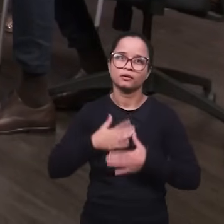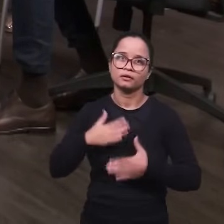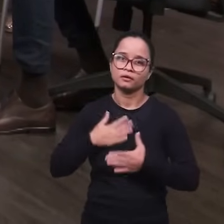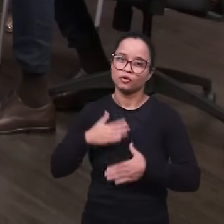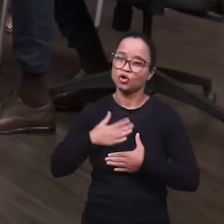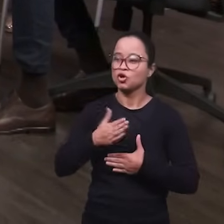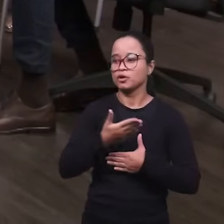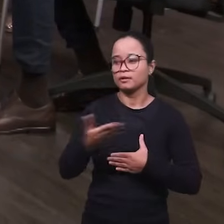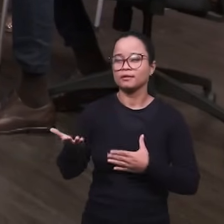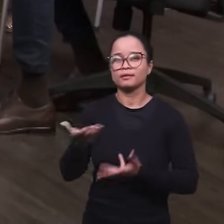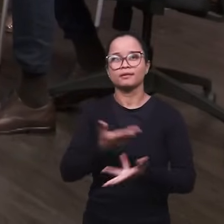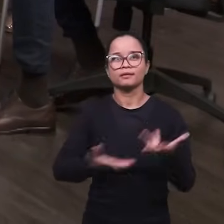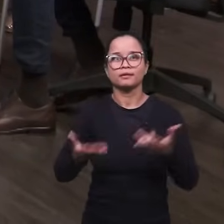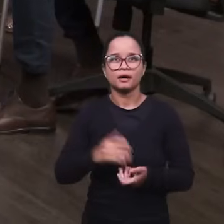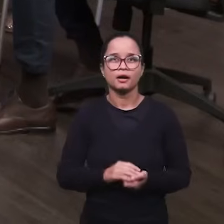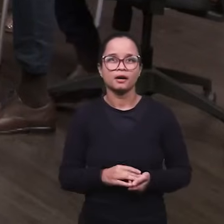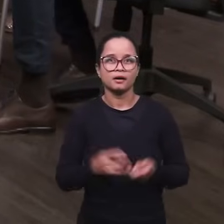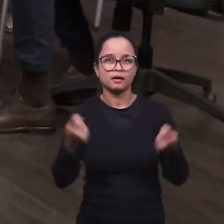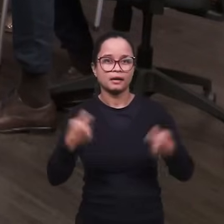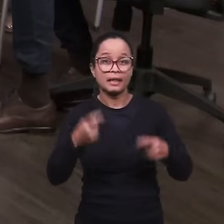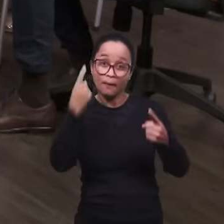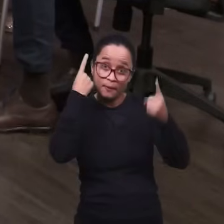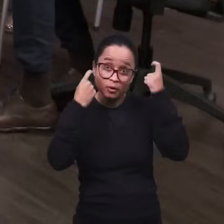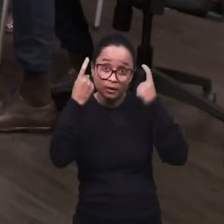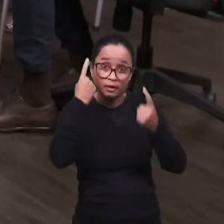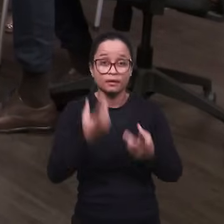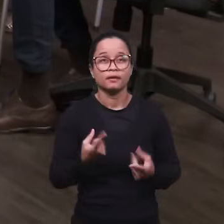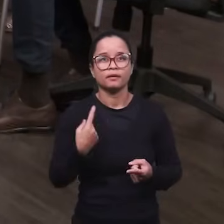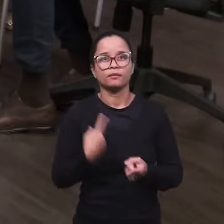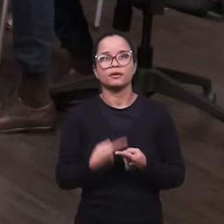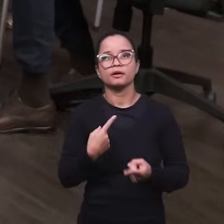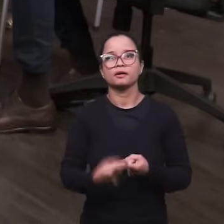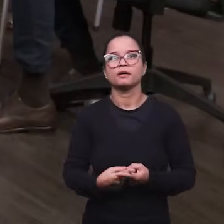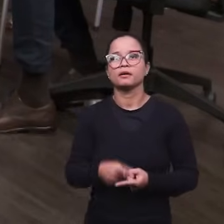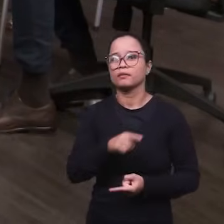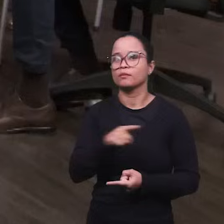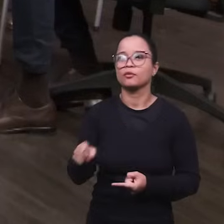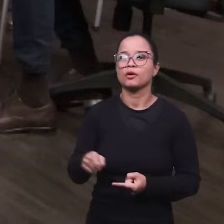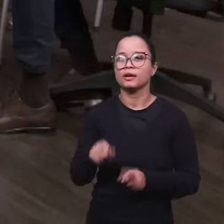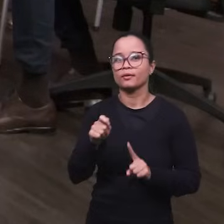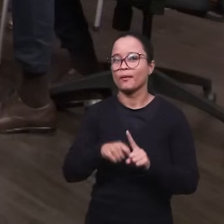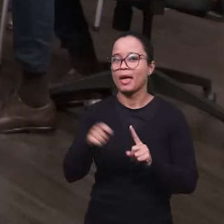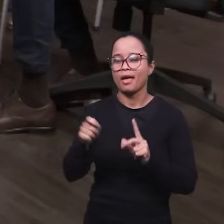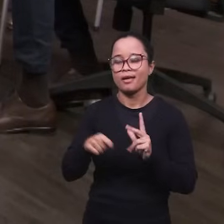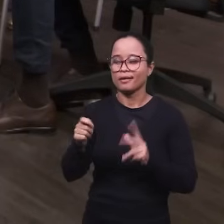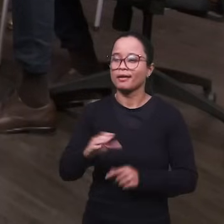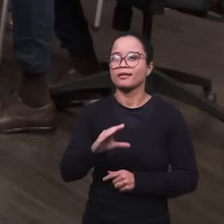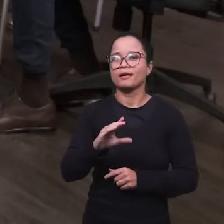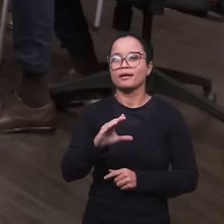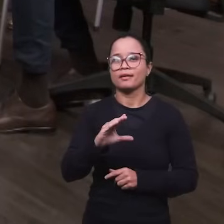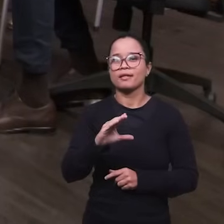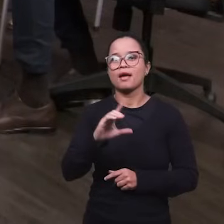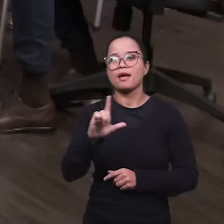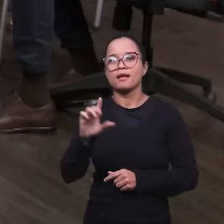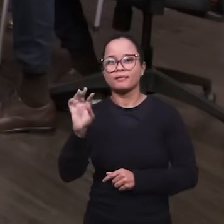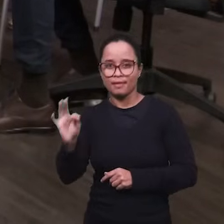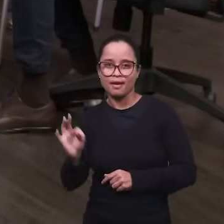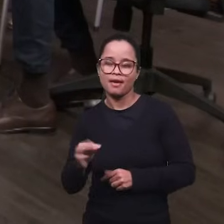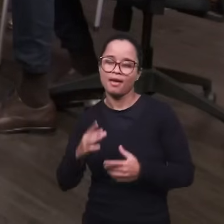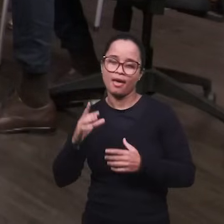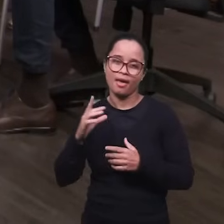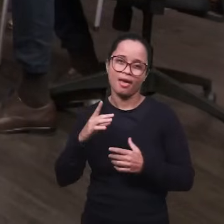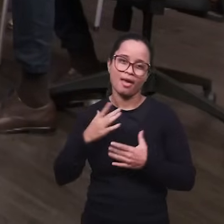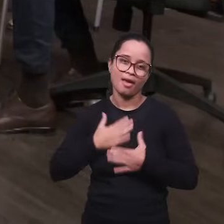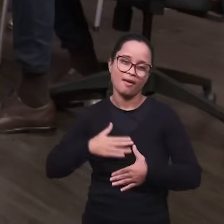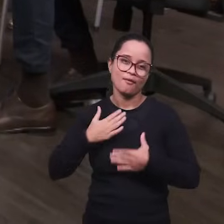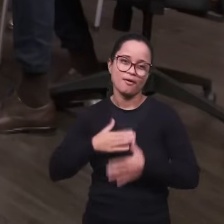aqui no nosso meio, sabe, gente? Que ela não precisa se preocupar, porque ela tá recolhendo mensalmente. Enquanto ela tiver como CLT, isso é um conforto.